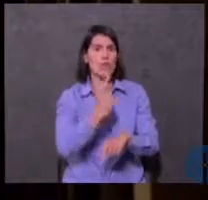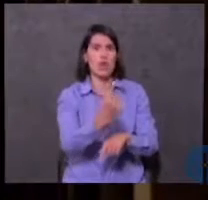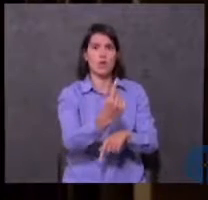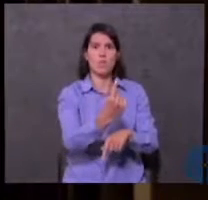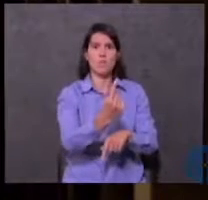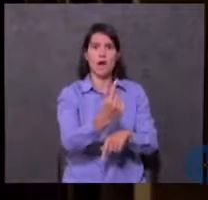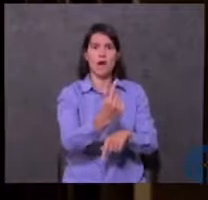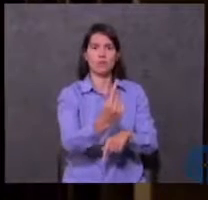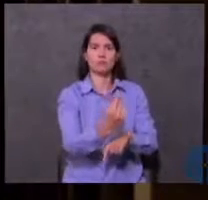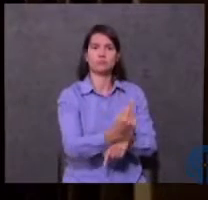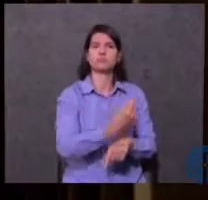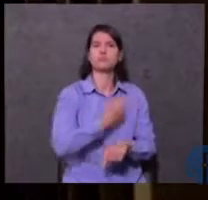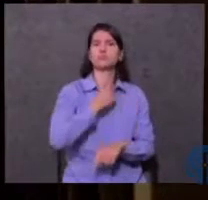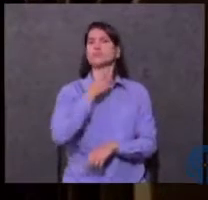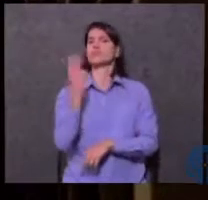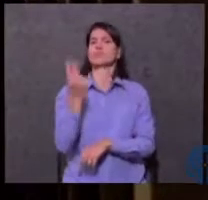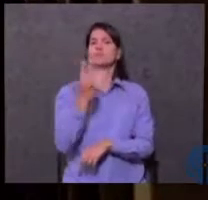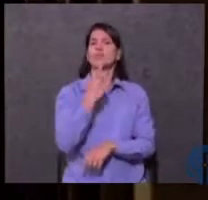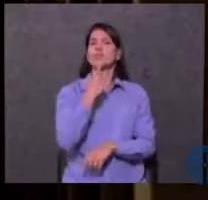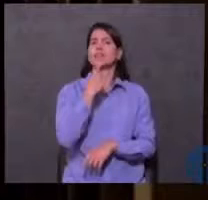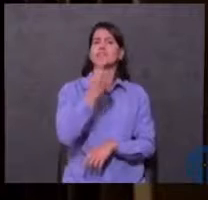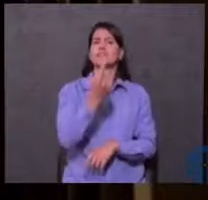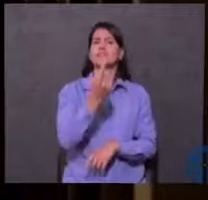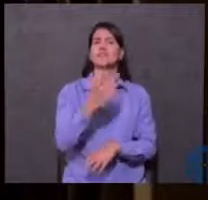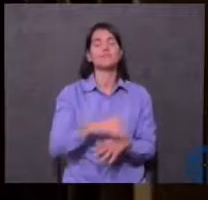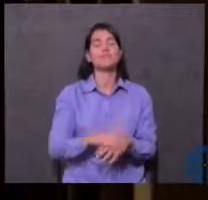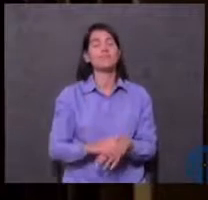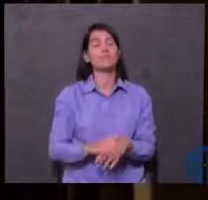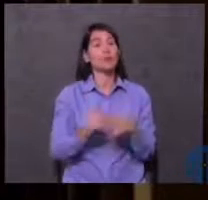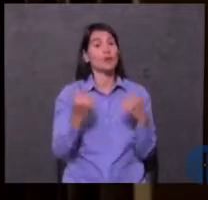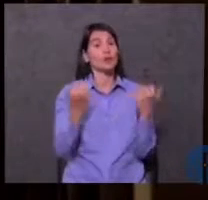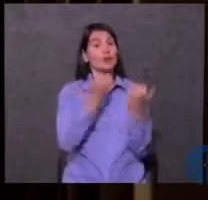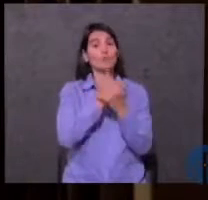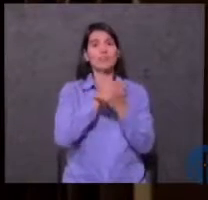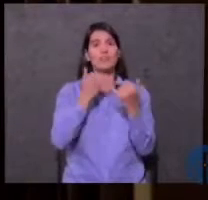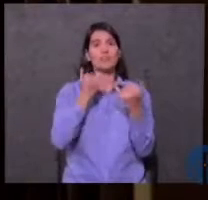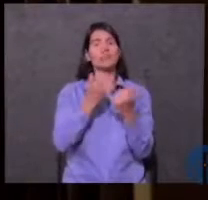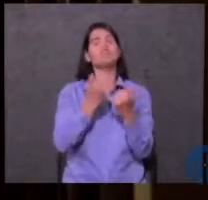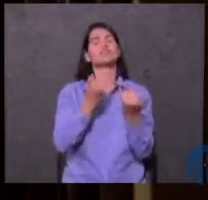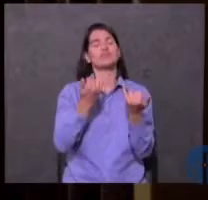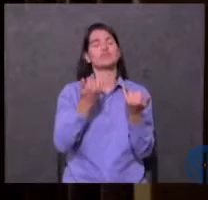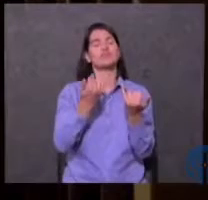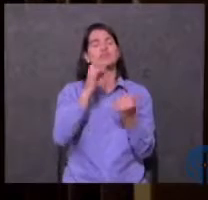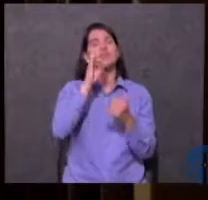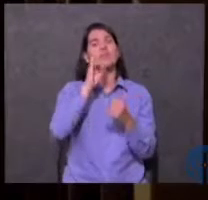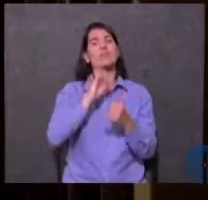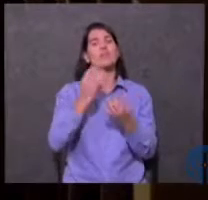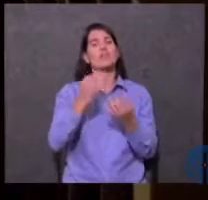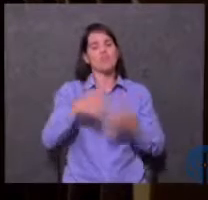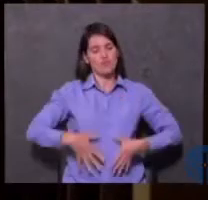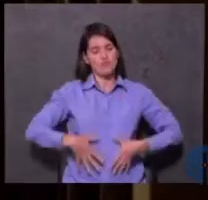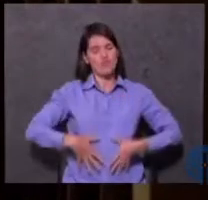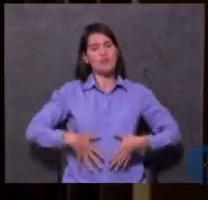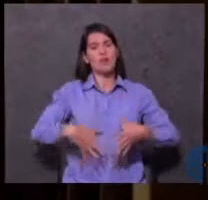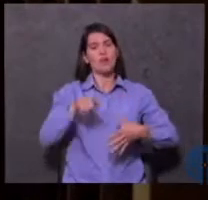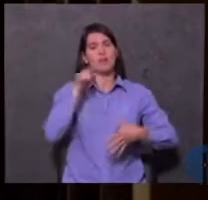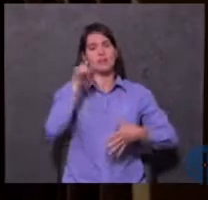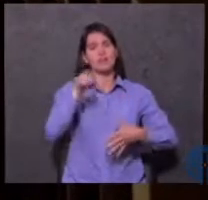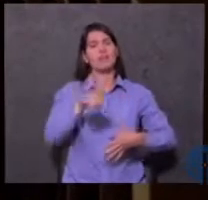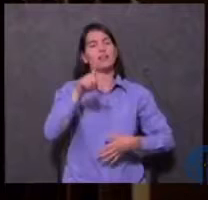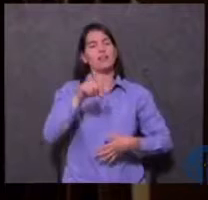womb that carried you and the breasts at which you nursed. He